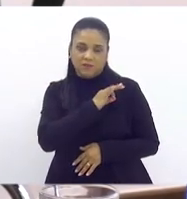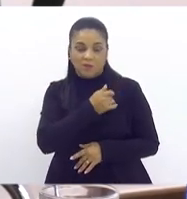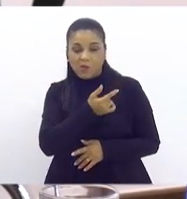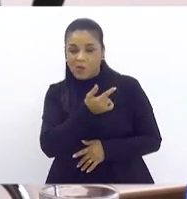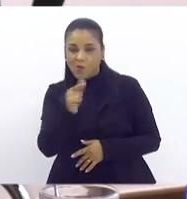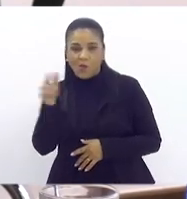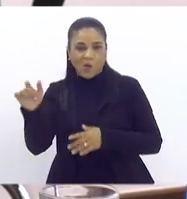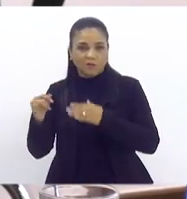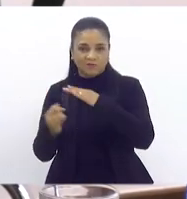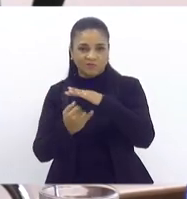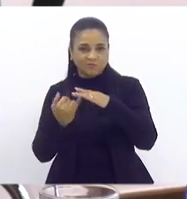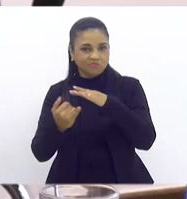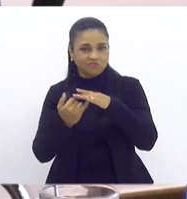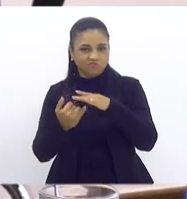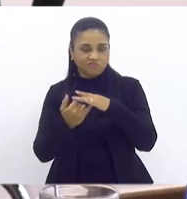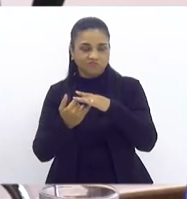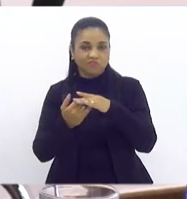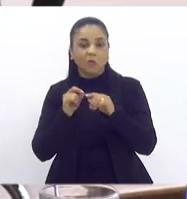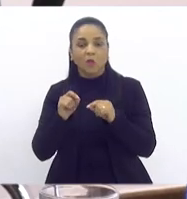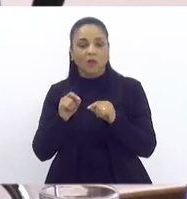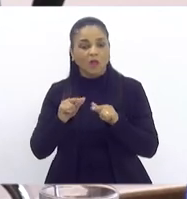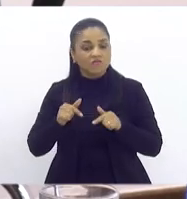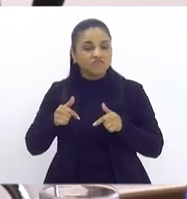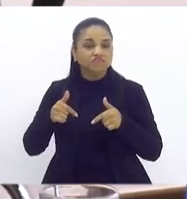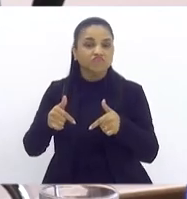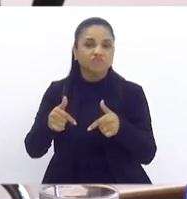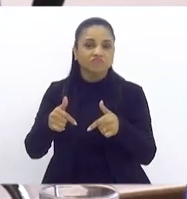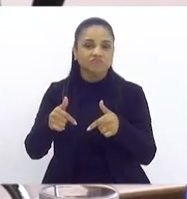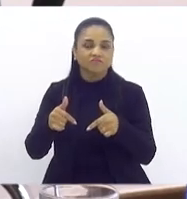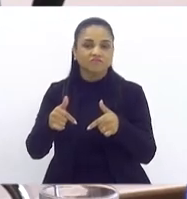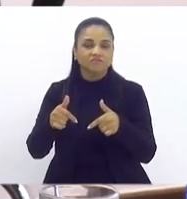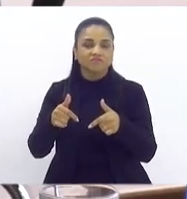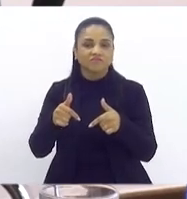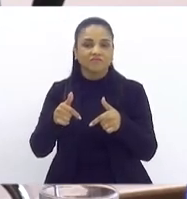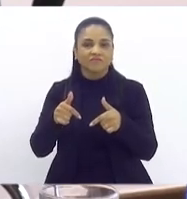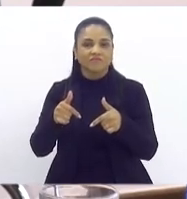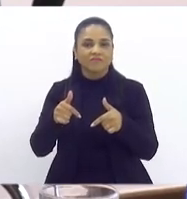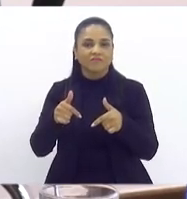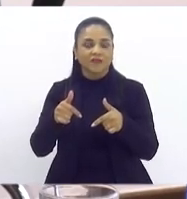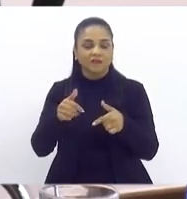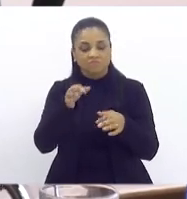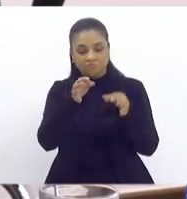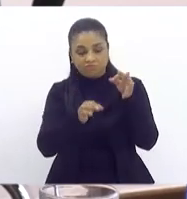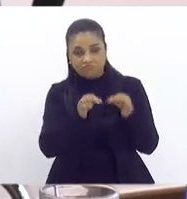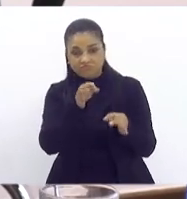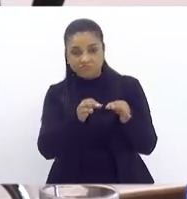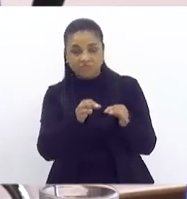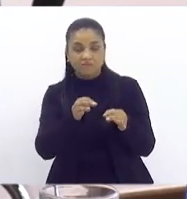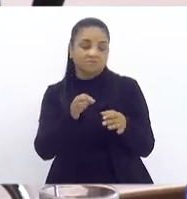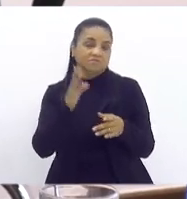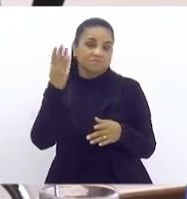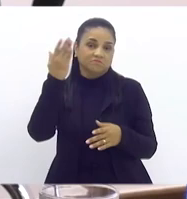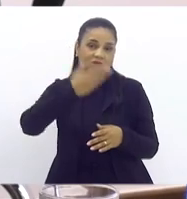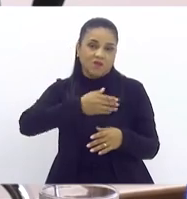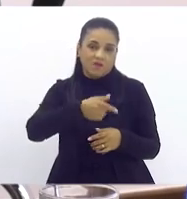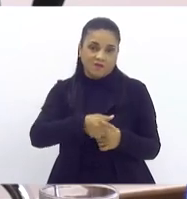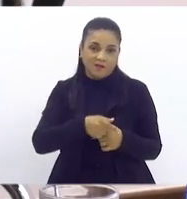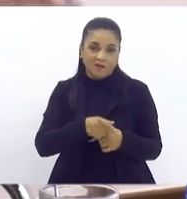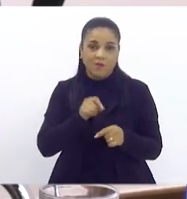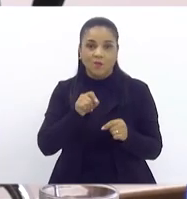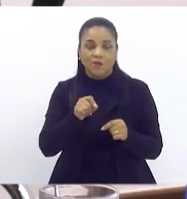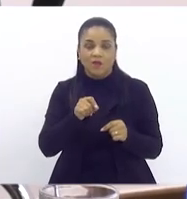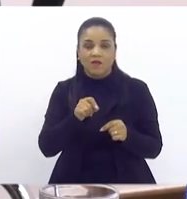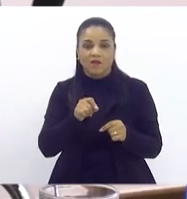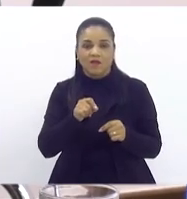protagonistas assim a sua função é de chancelar aquilo e o que nós estamos chancelando